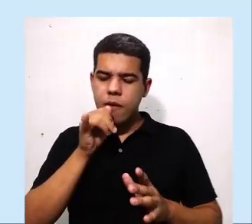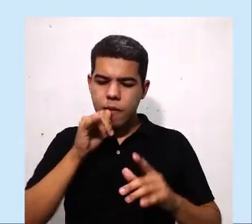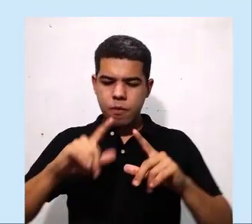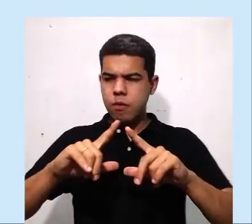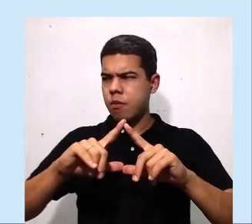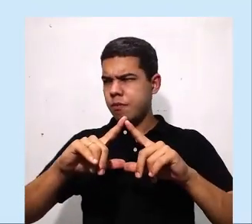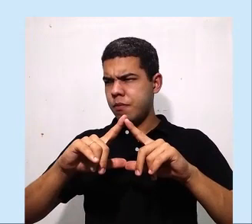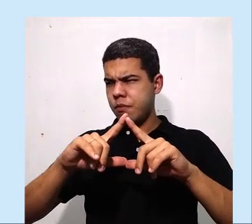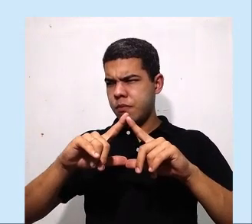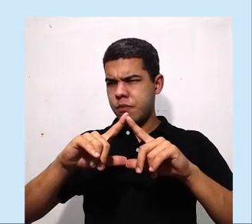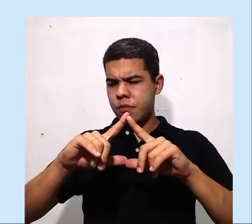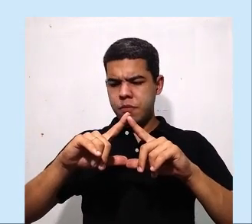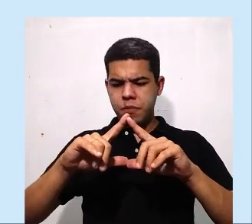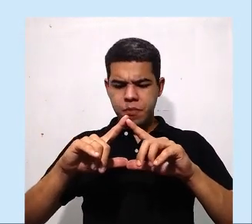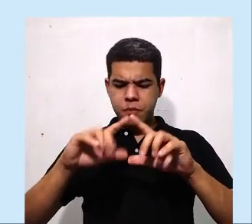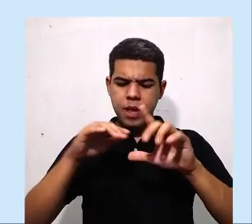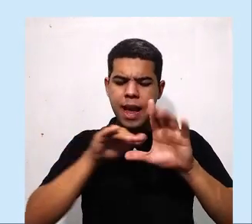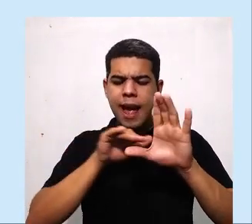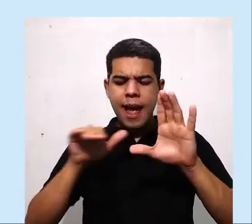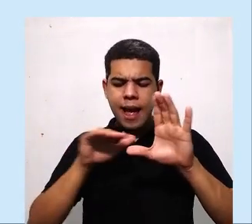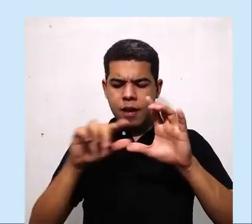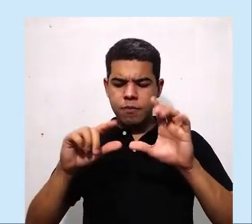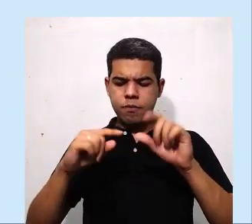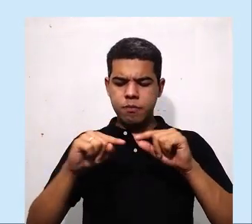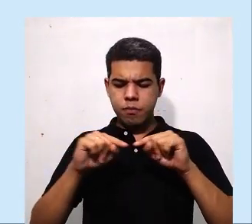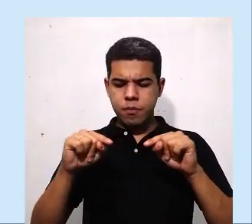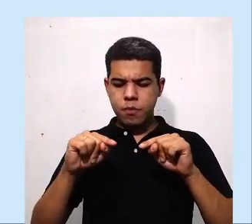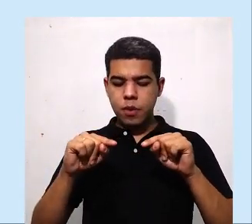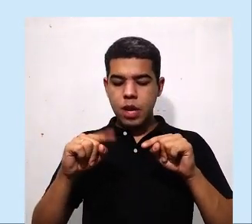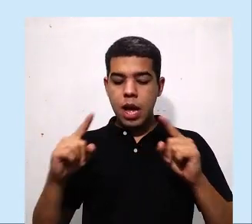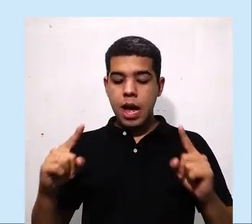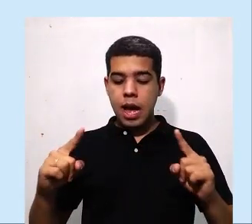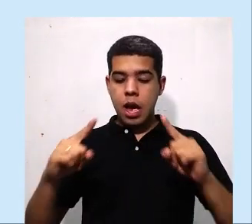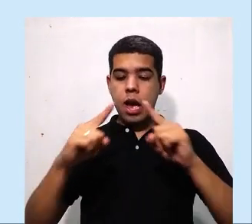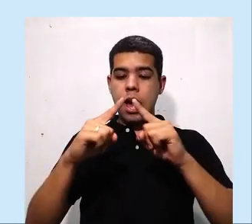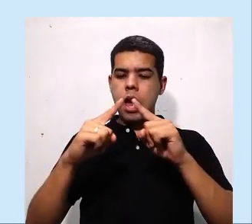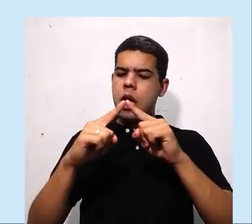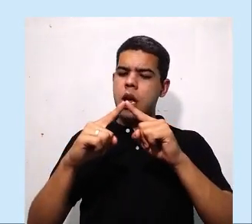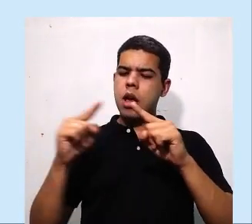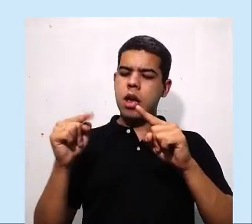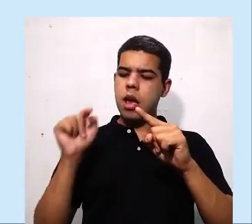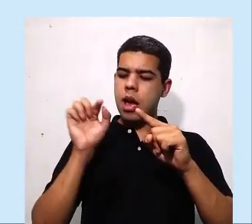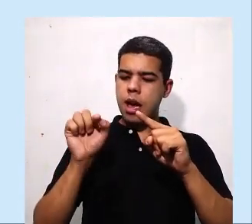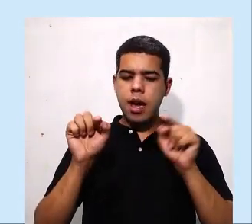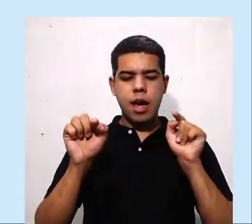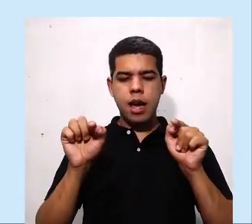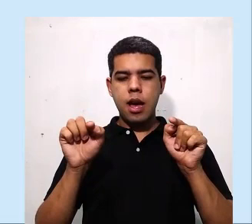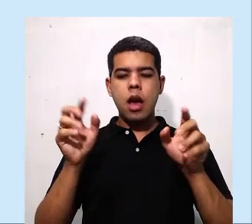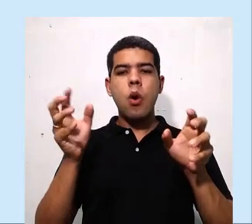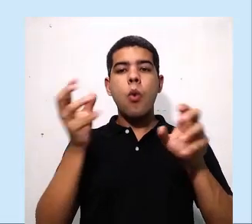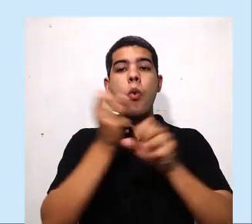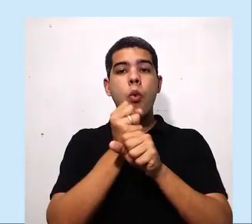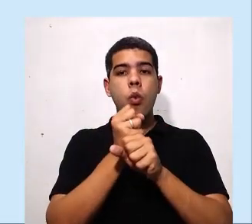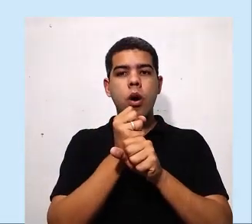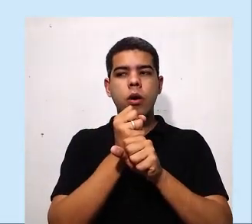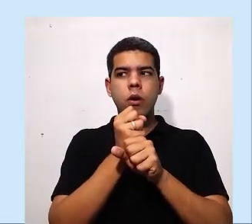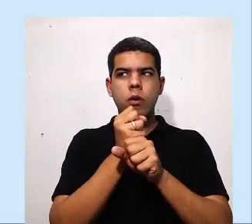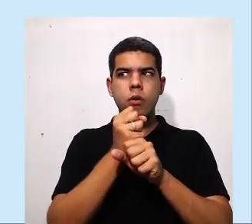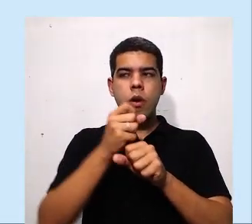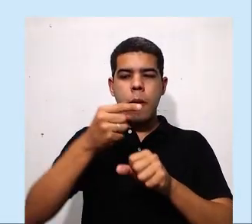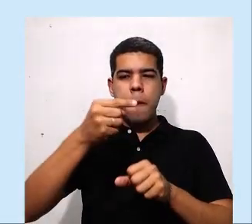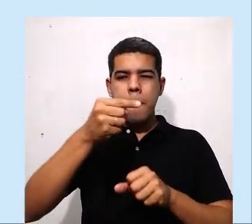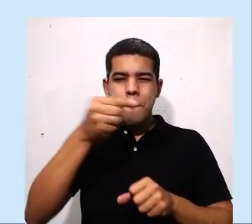esse lado, pá. Os outros dois eu vou somar. Somei. Se esta soma for menor do que esse